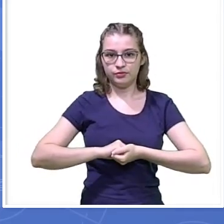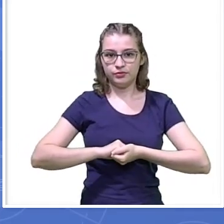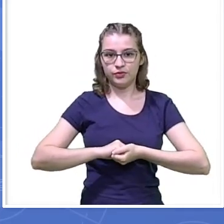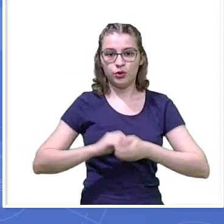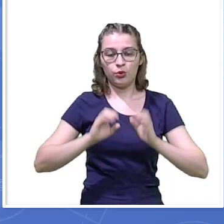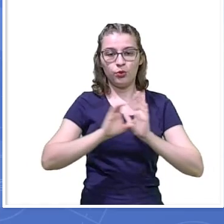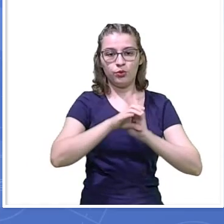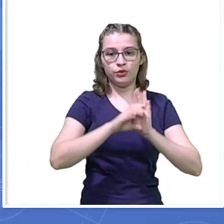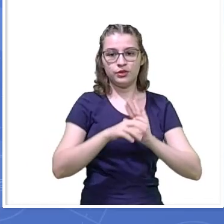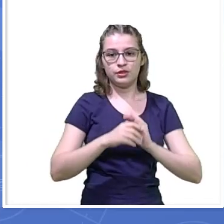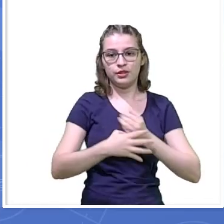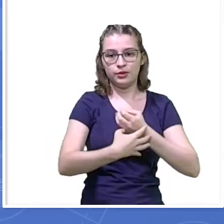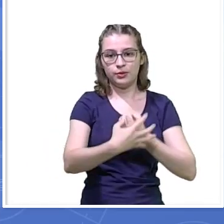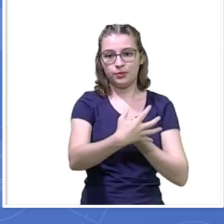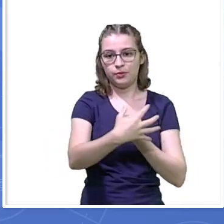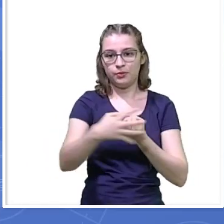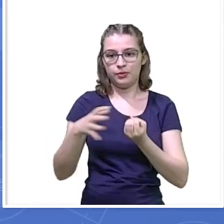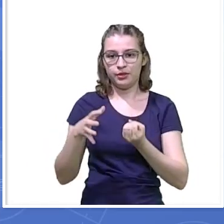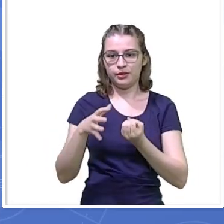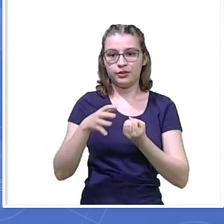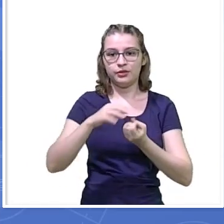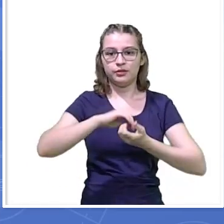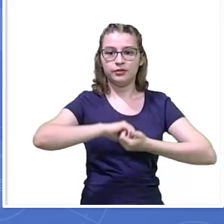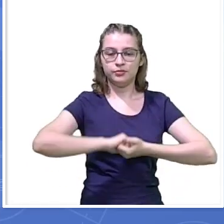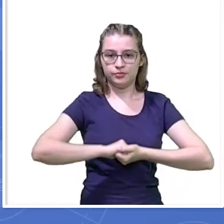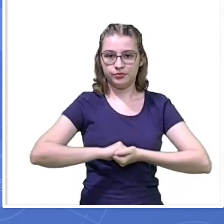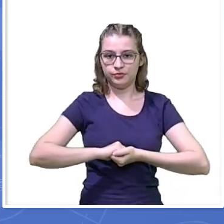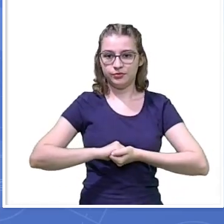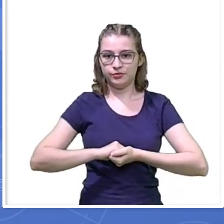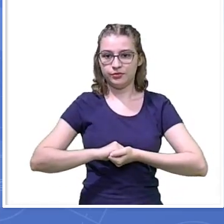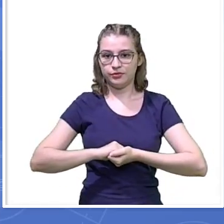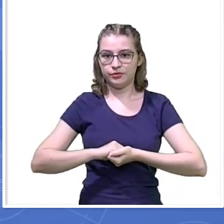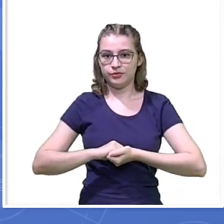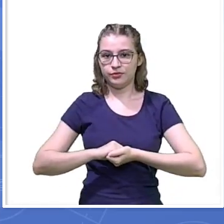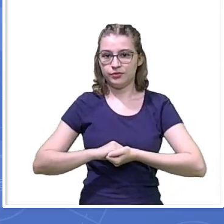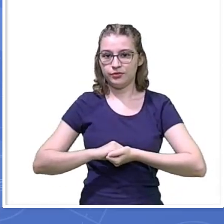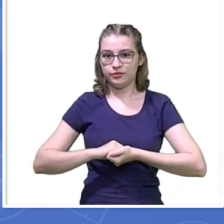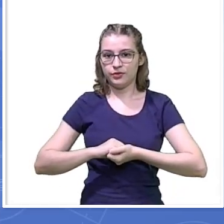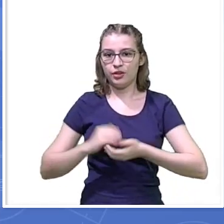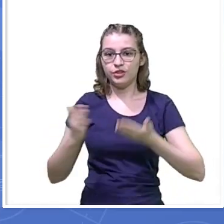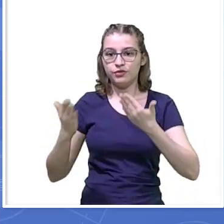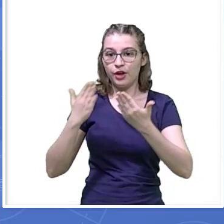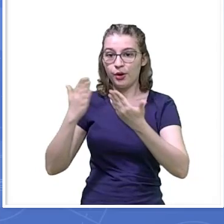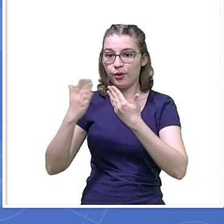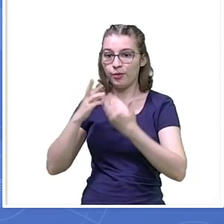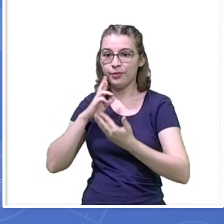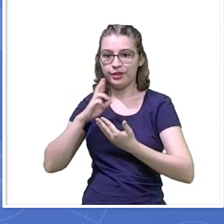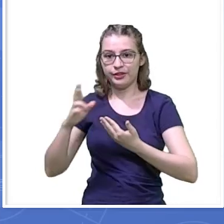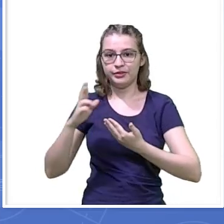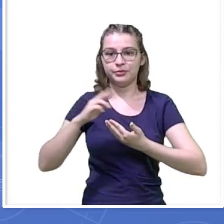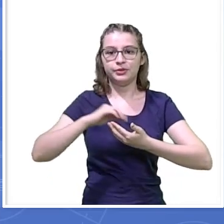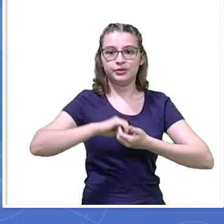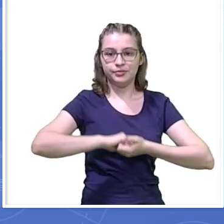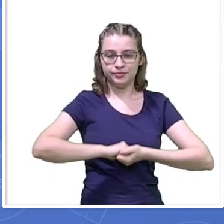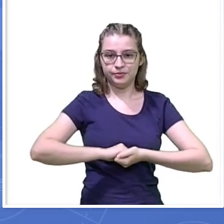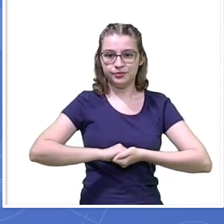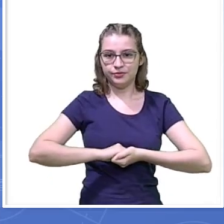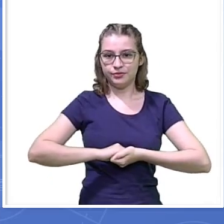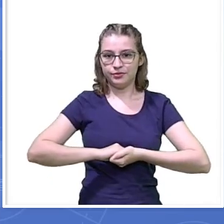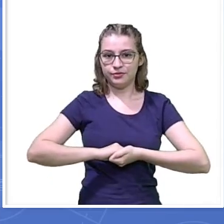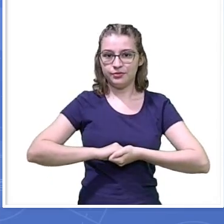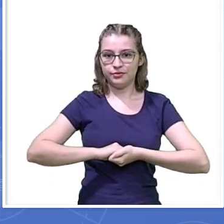paralelo, ok? Daqui a pouco a gente volta, onde vocês vão poder comparar a resposta de vocês com o gabarito da questão. Até lá!